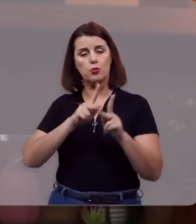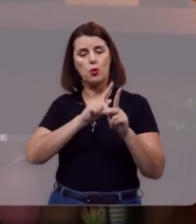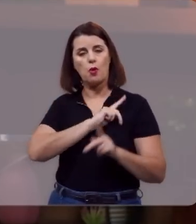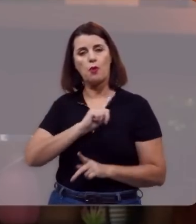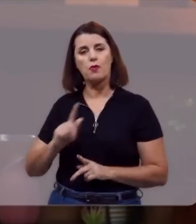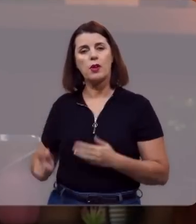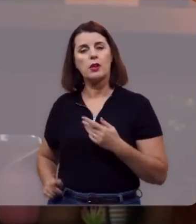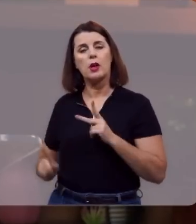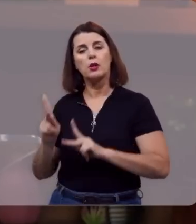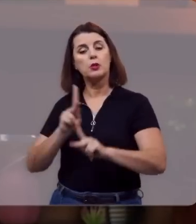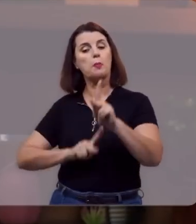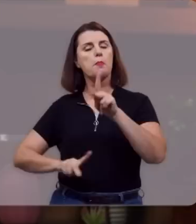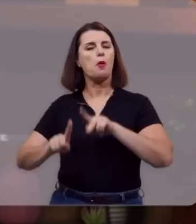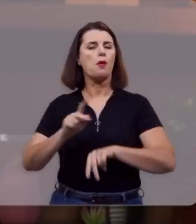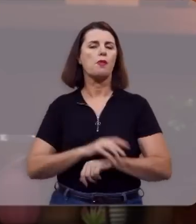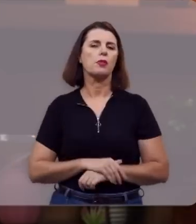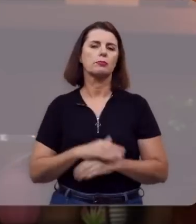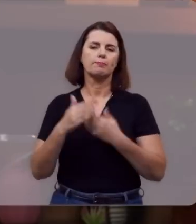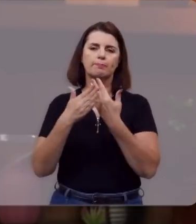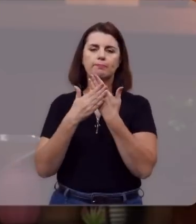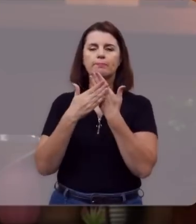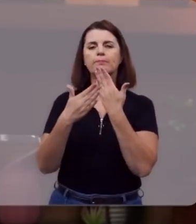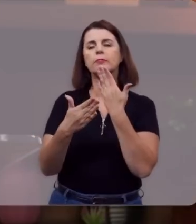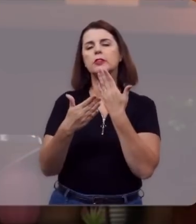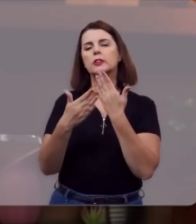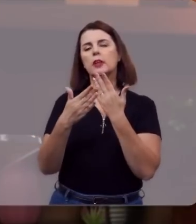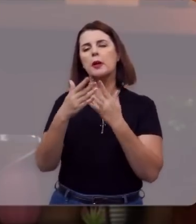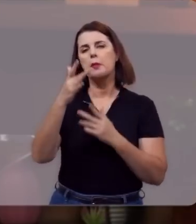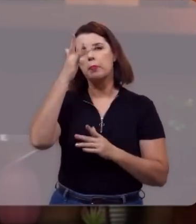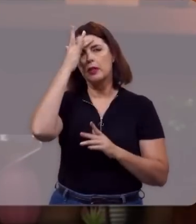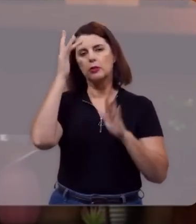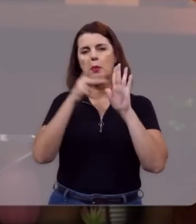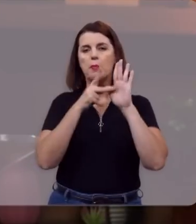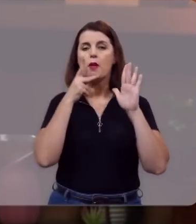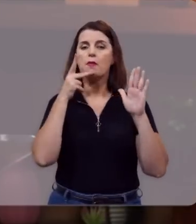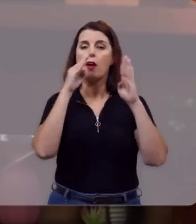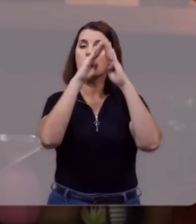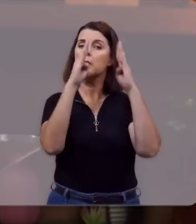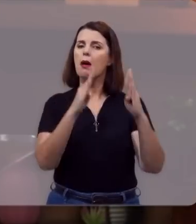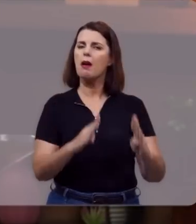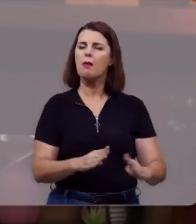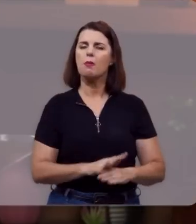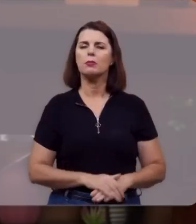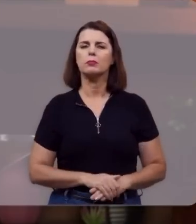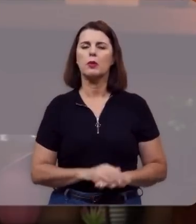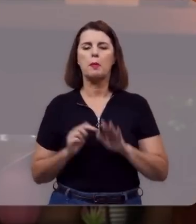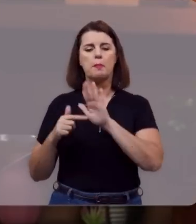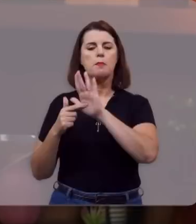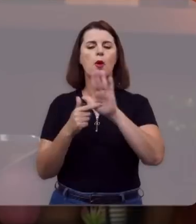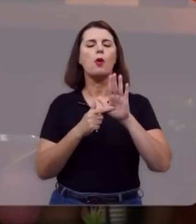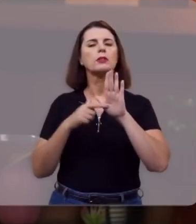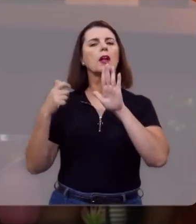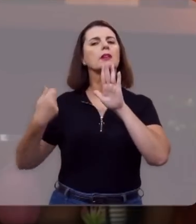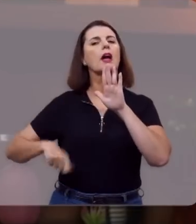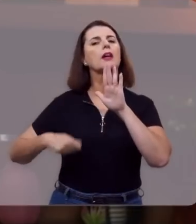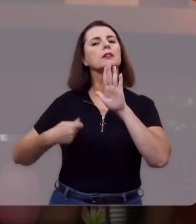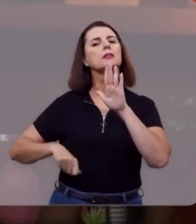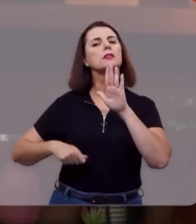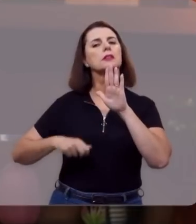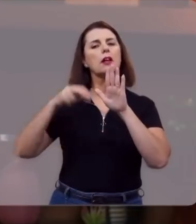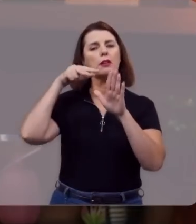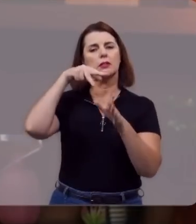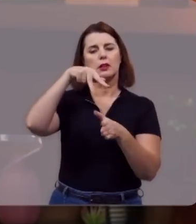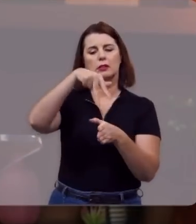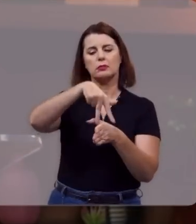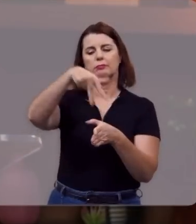povo que confrontam os profetas de Baal mostrando a necessidade de sair